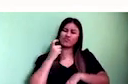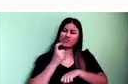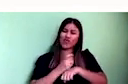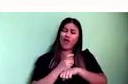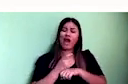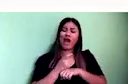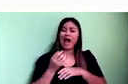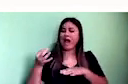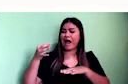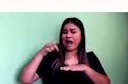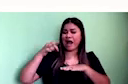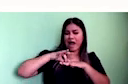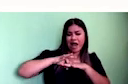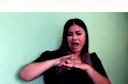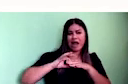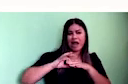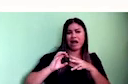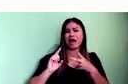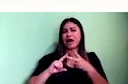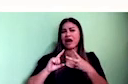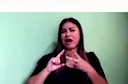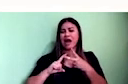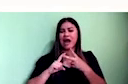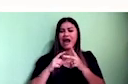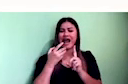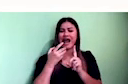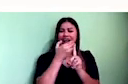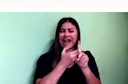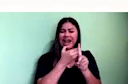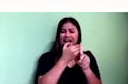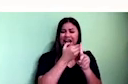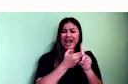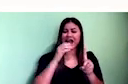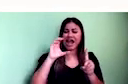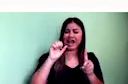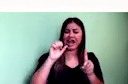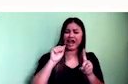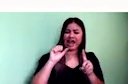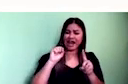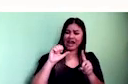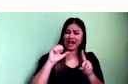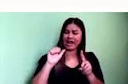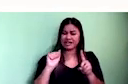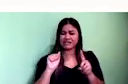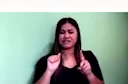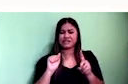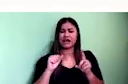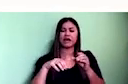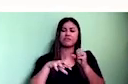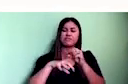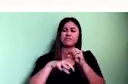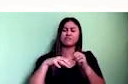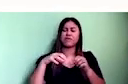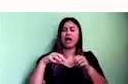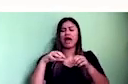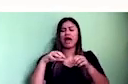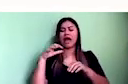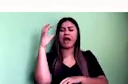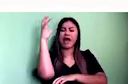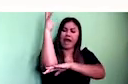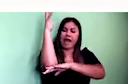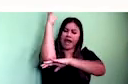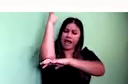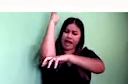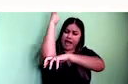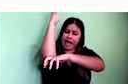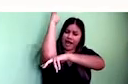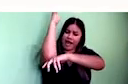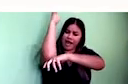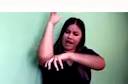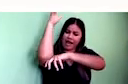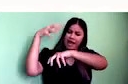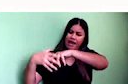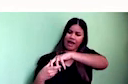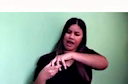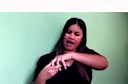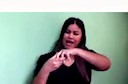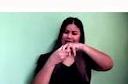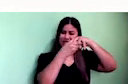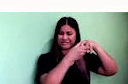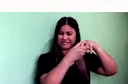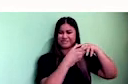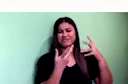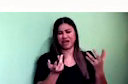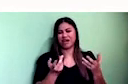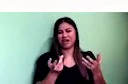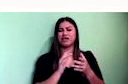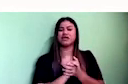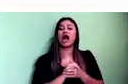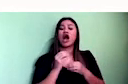folhas mais duras. O que a gente precisa? A gente precisa de uma ação um pouco mais violenta ali para retirar o que a gente quer. Então a gente coloca para ferver.